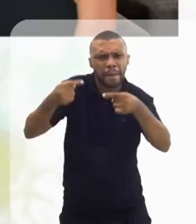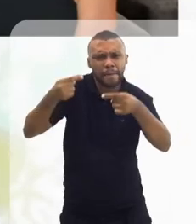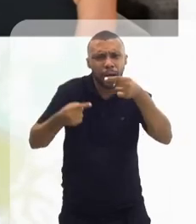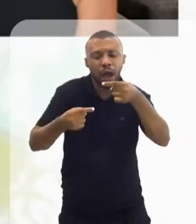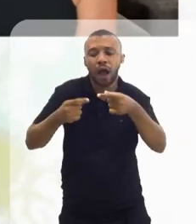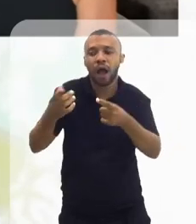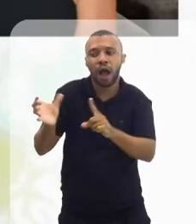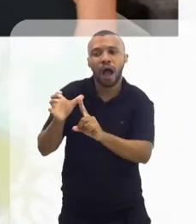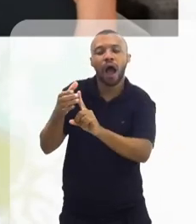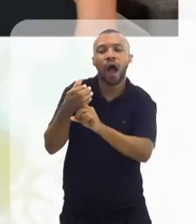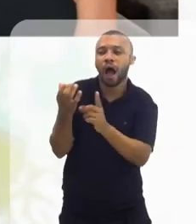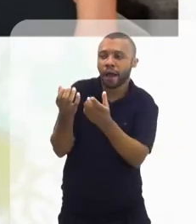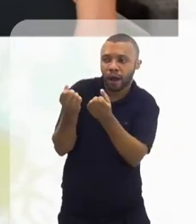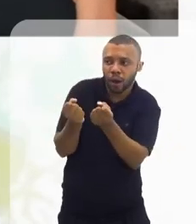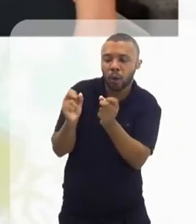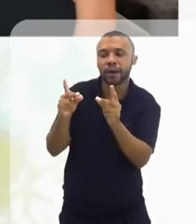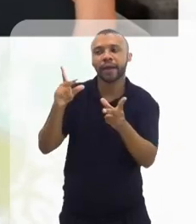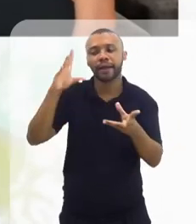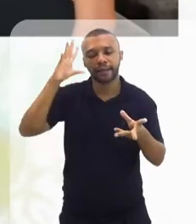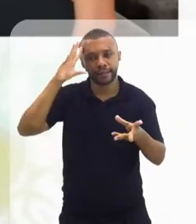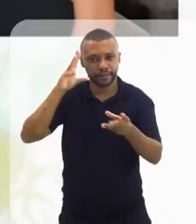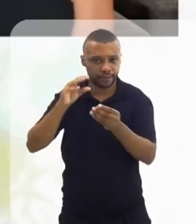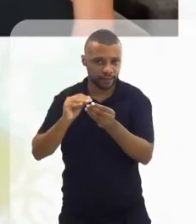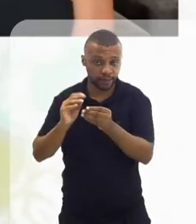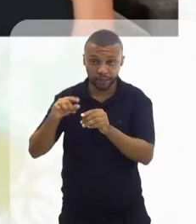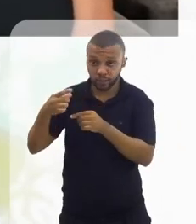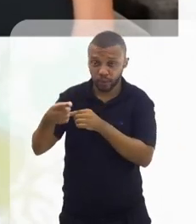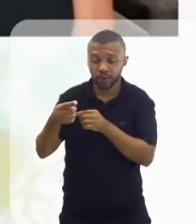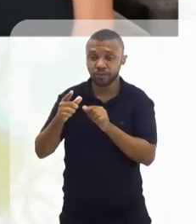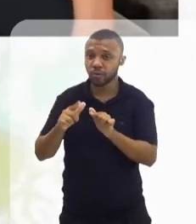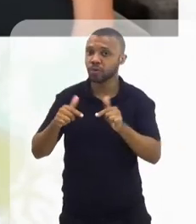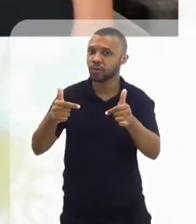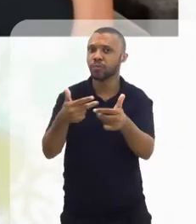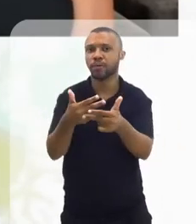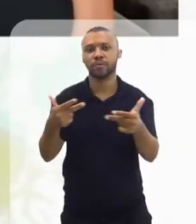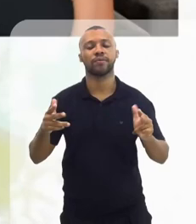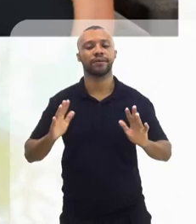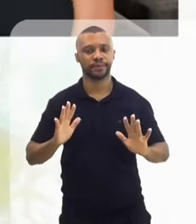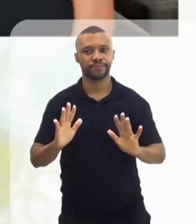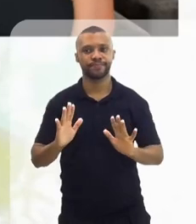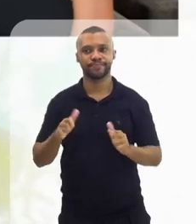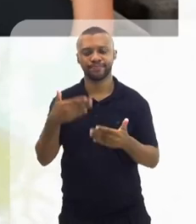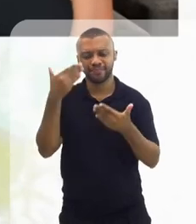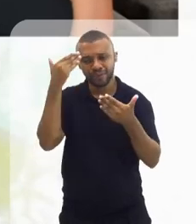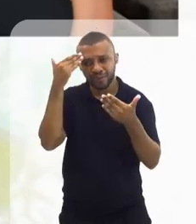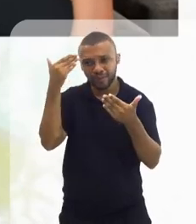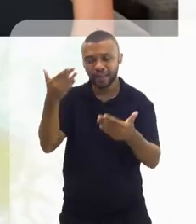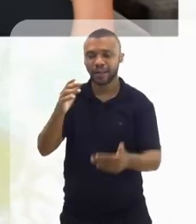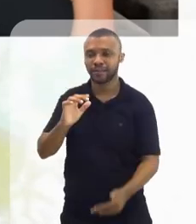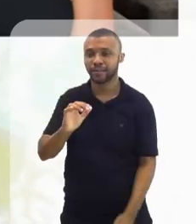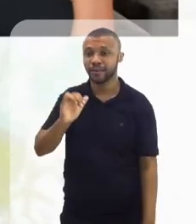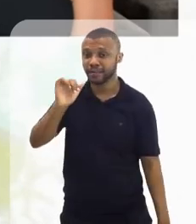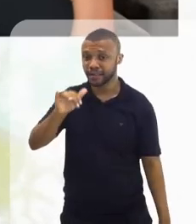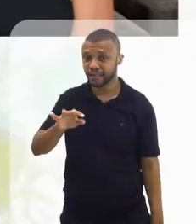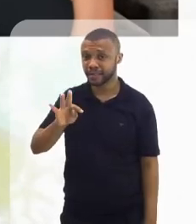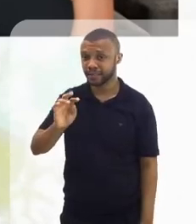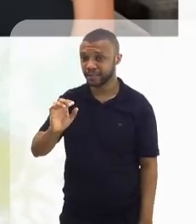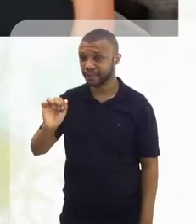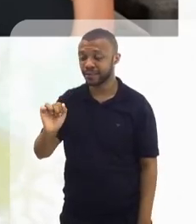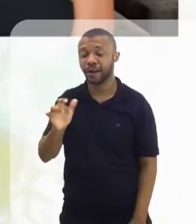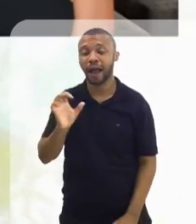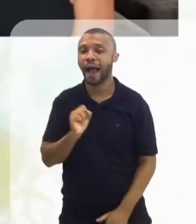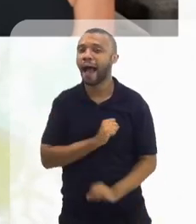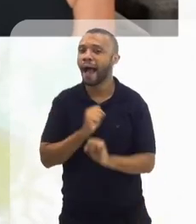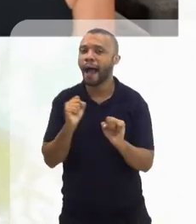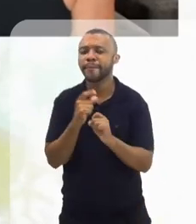lutando, acolher, entender e a partir daí fazer alguma coisa com isso. Cíntia, muito obrigada.